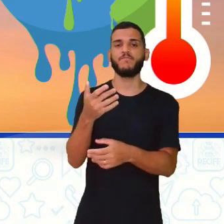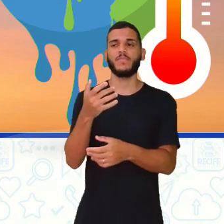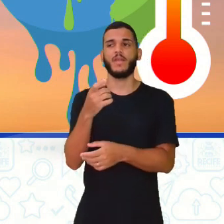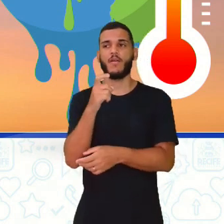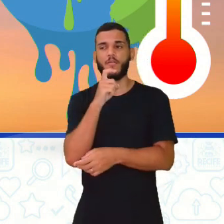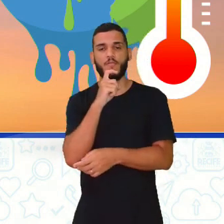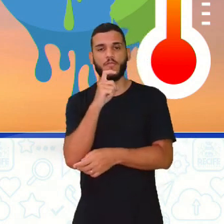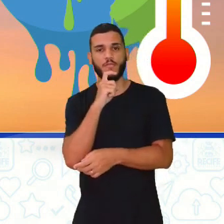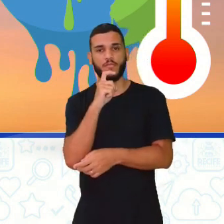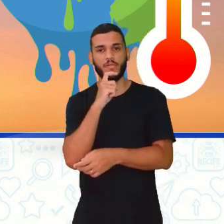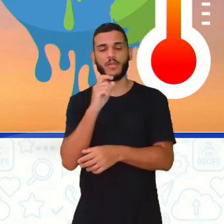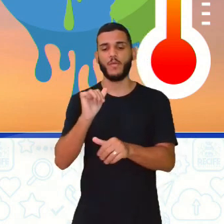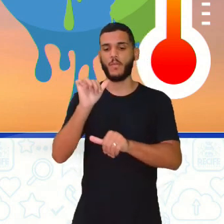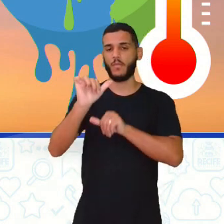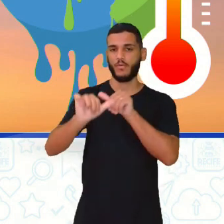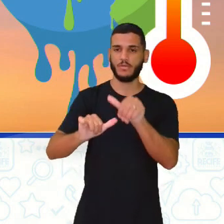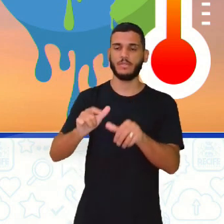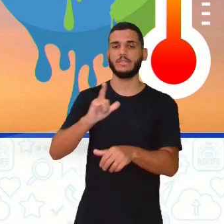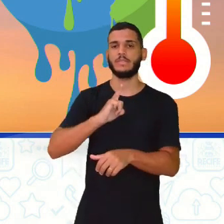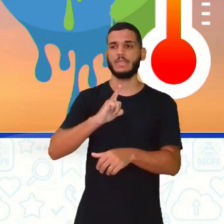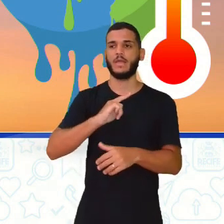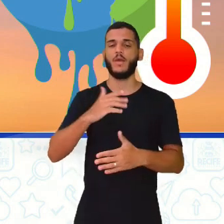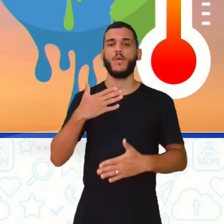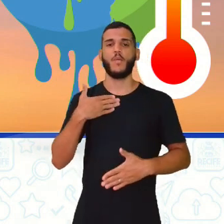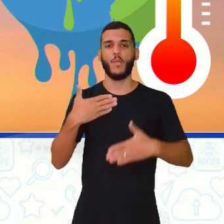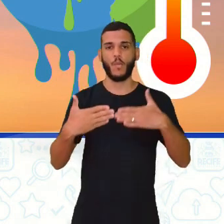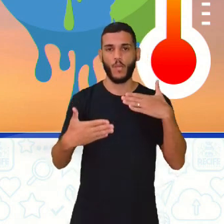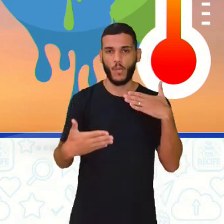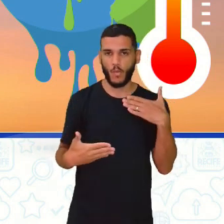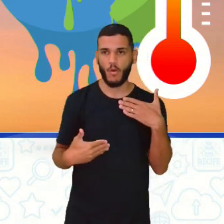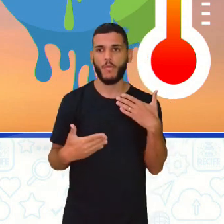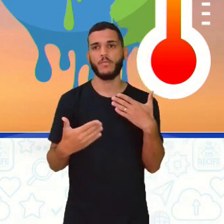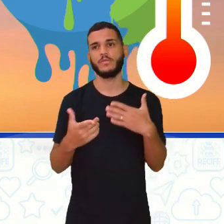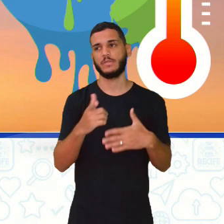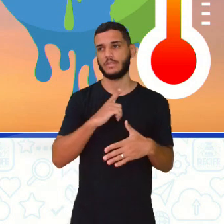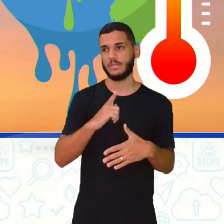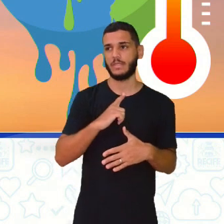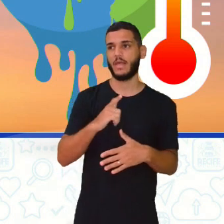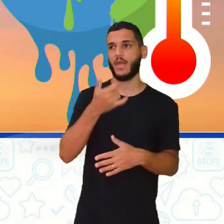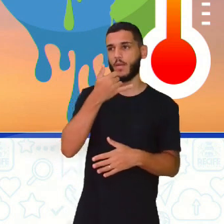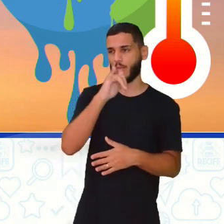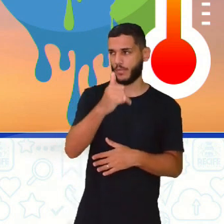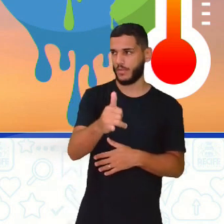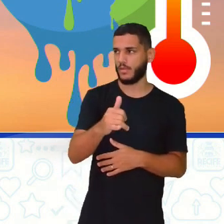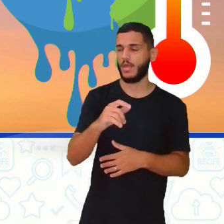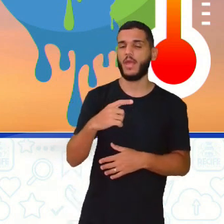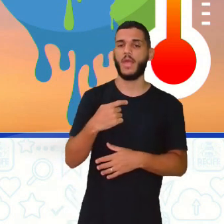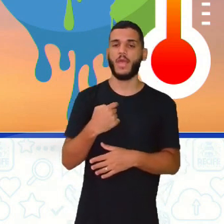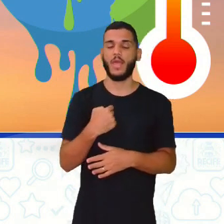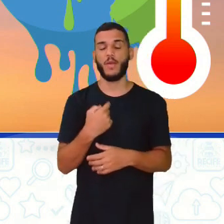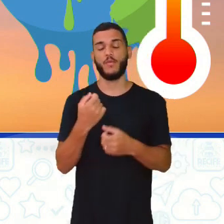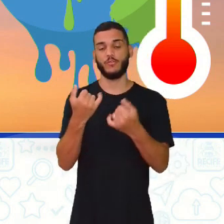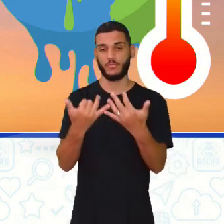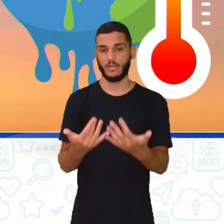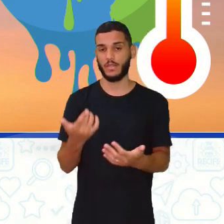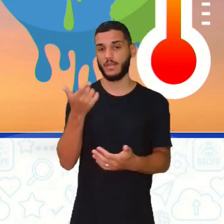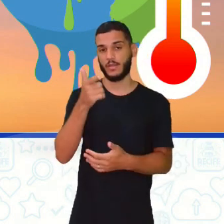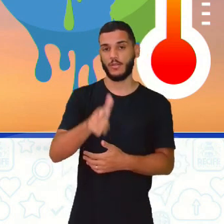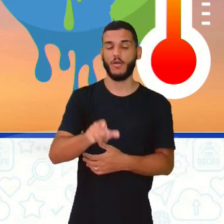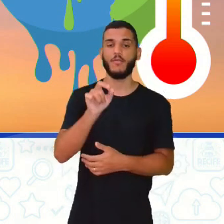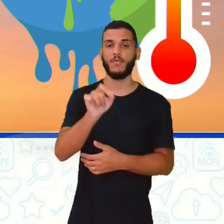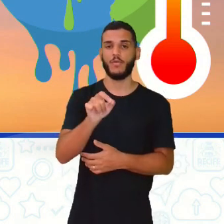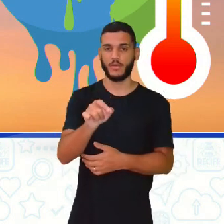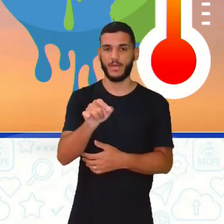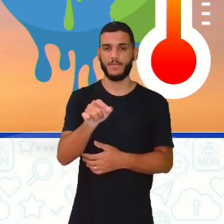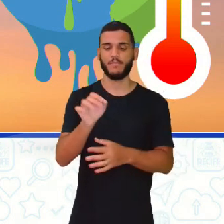estados físicos em corpos que recebem ou cedem energia. Eu vou mais uma vez aí mostrar por